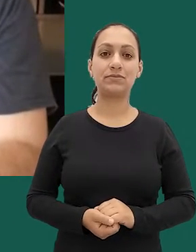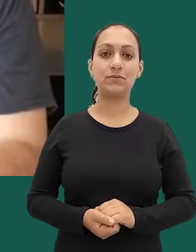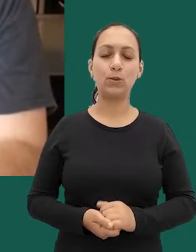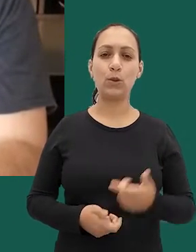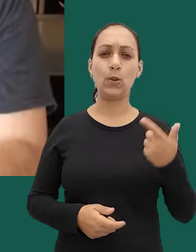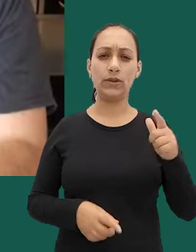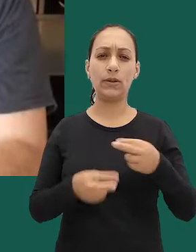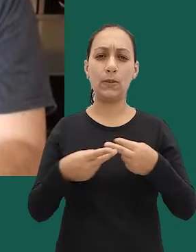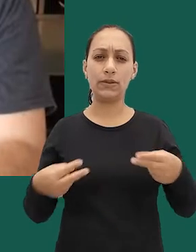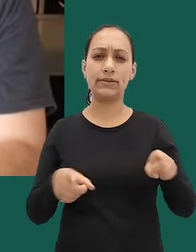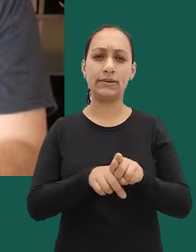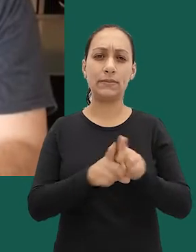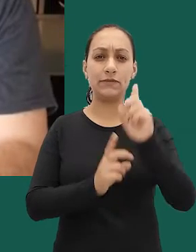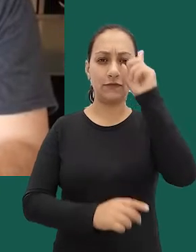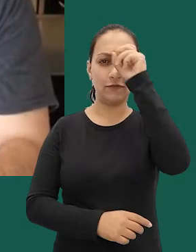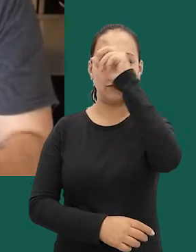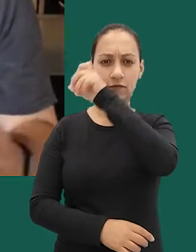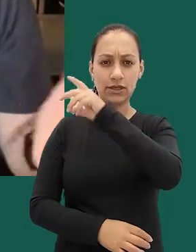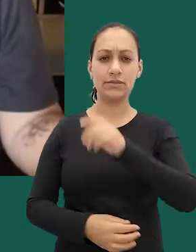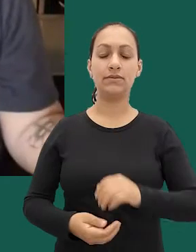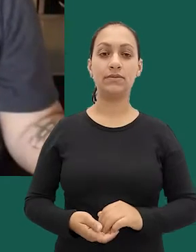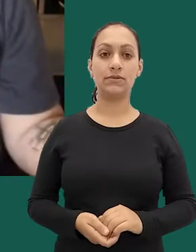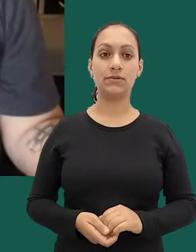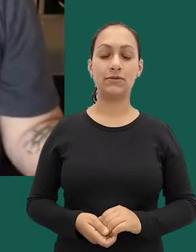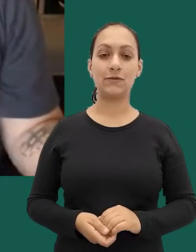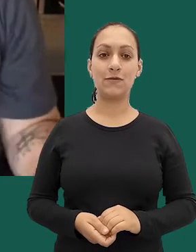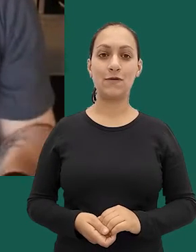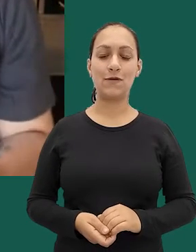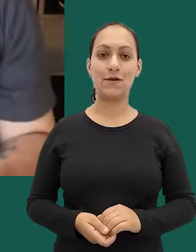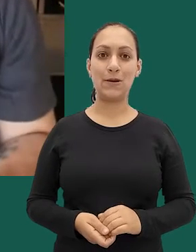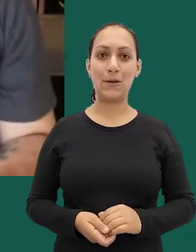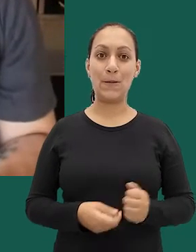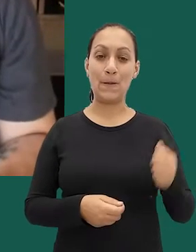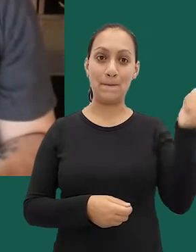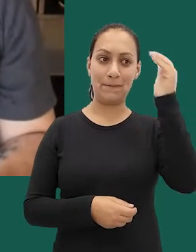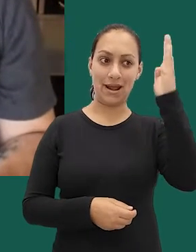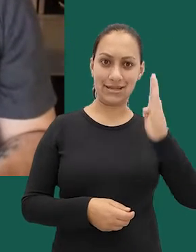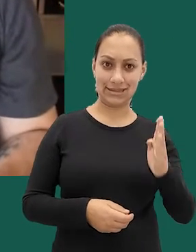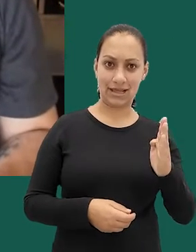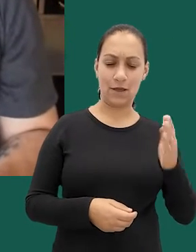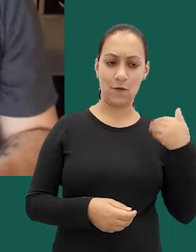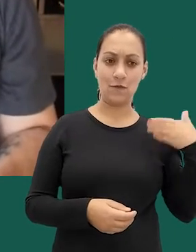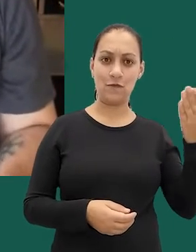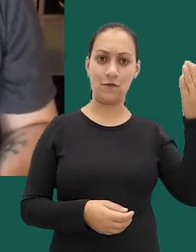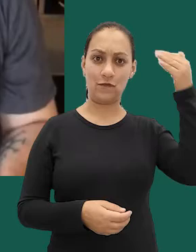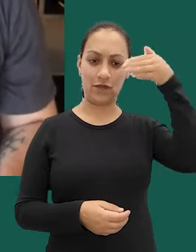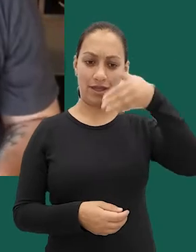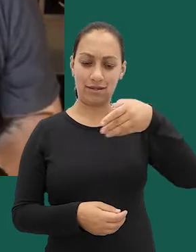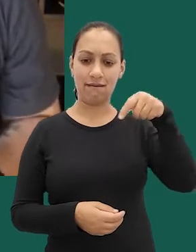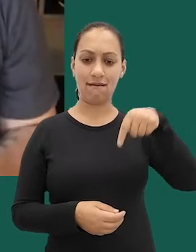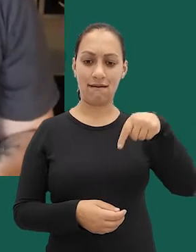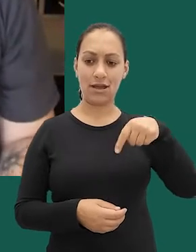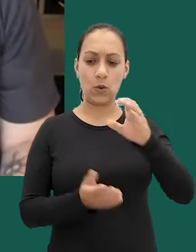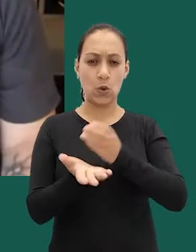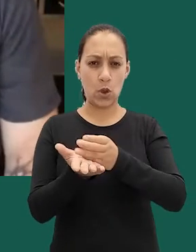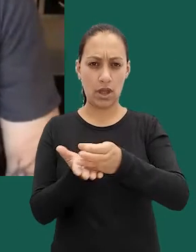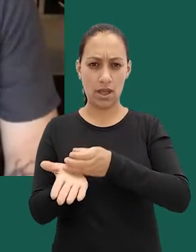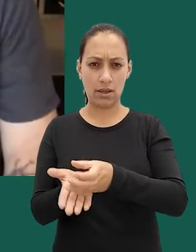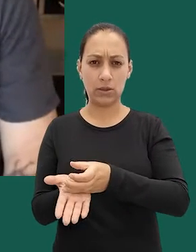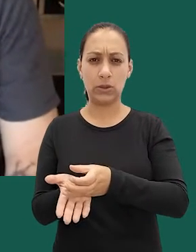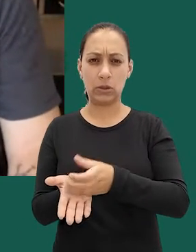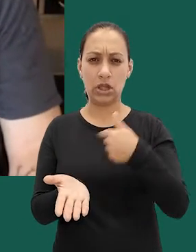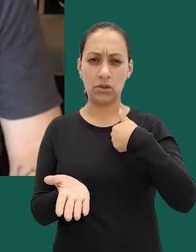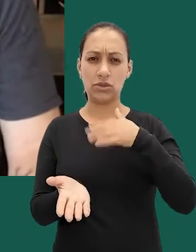Outro fato difícil foi, vindo do Brasil, você tem um currículo, digamos que... na época eu comecei a